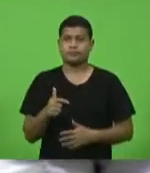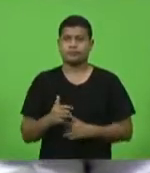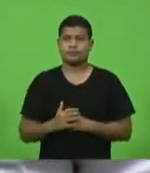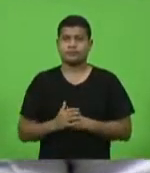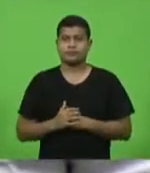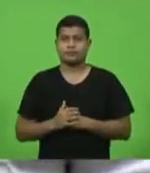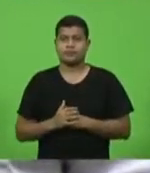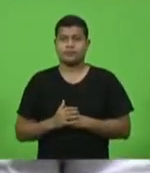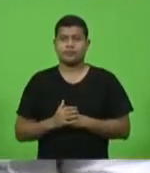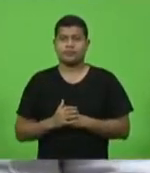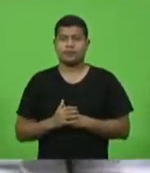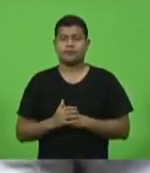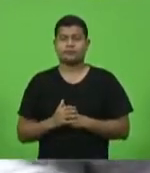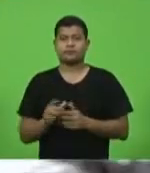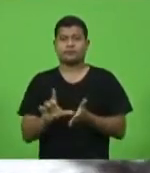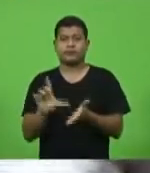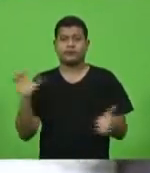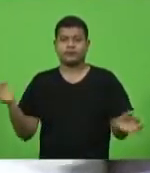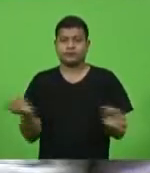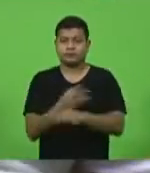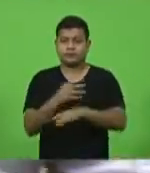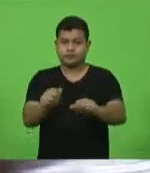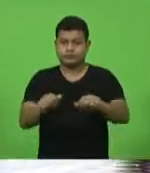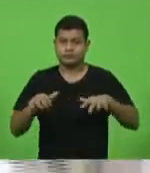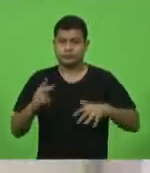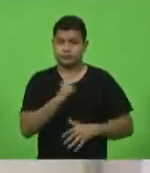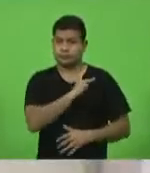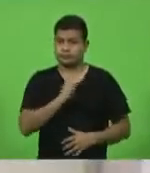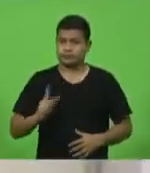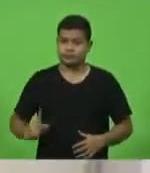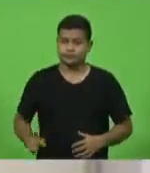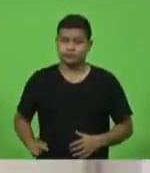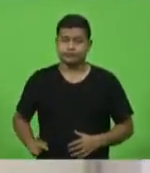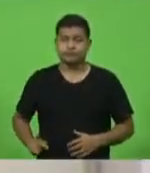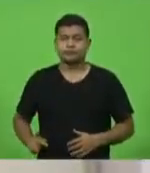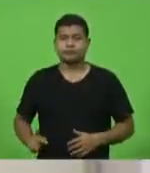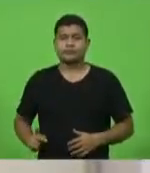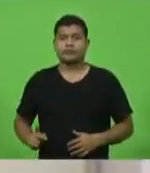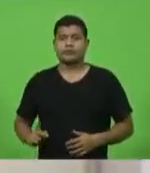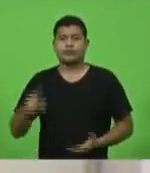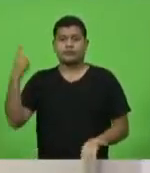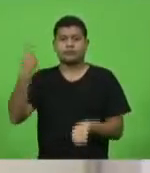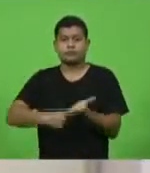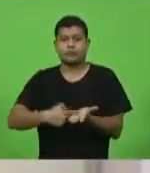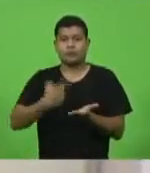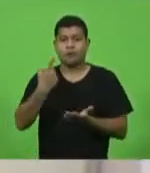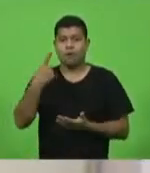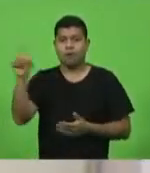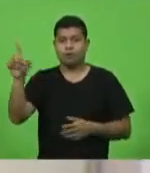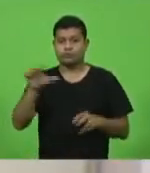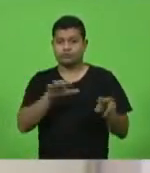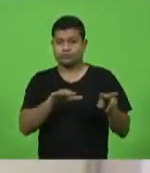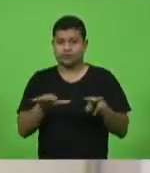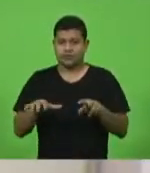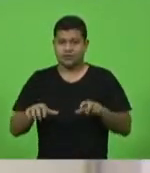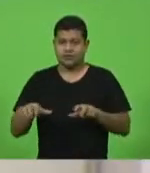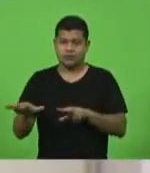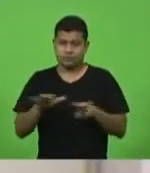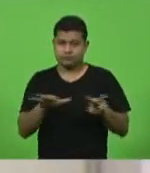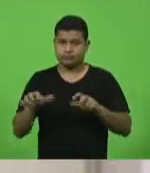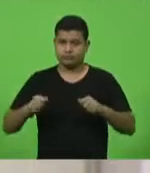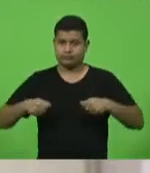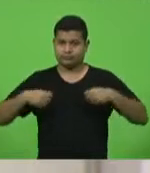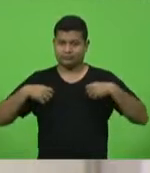inscritos. Nada mais havendo, o senhor presidente, antes de encerrar a sessão, convocou outra solene para segunda-feira,